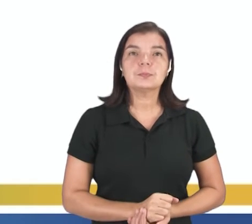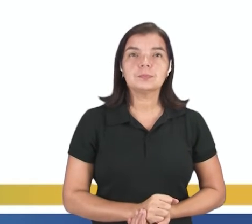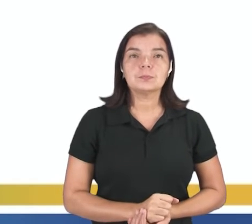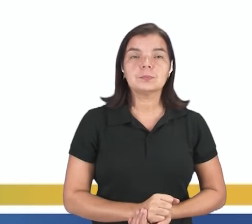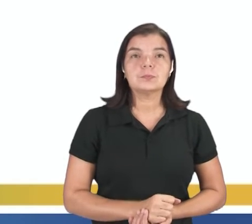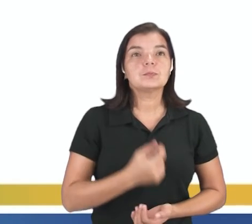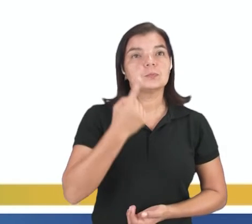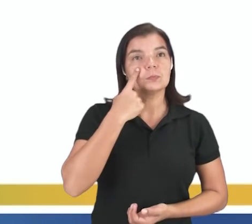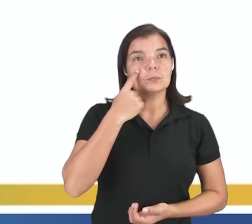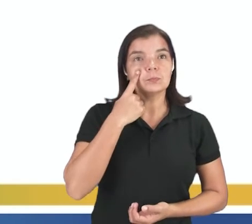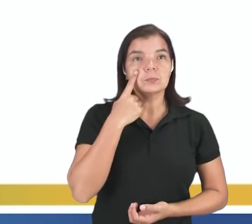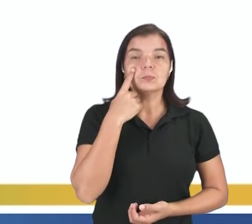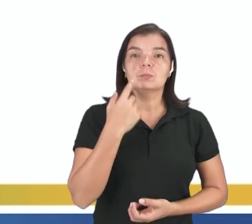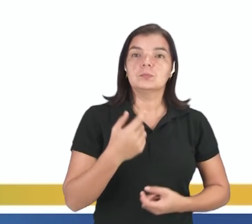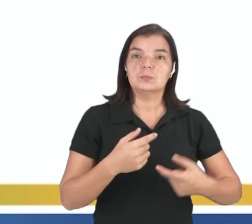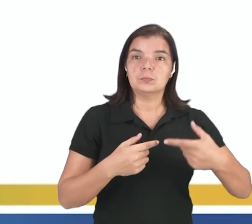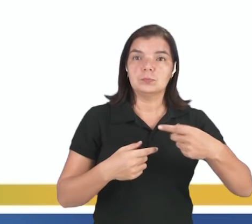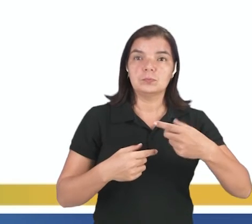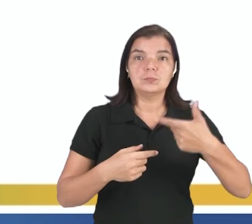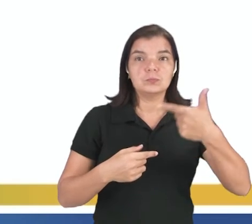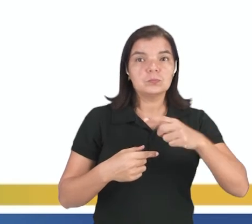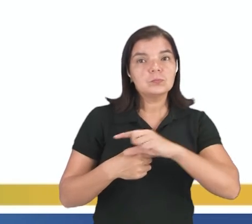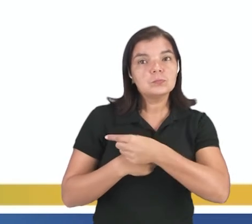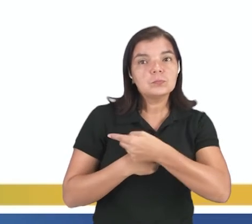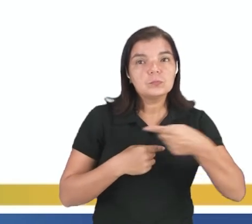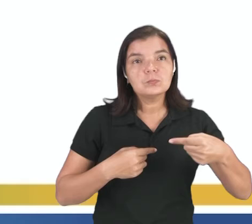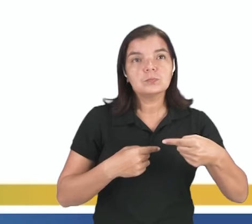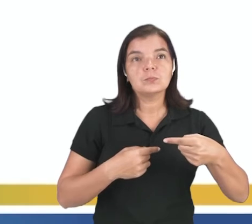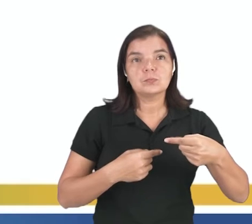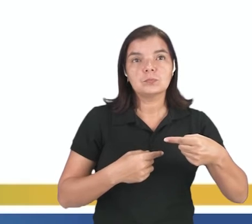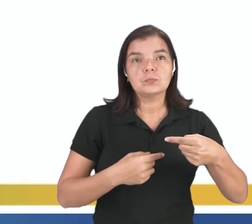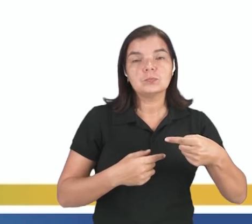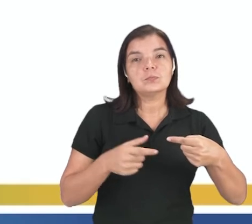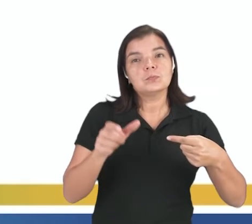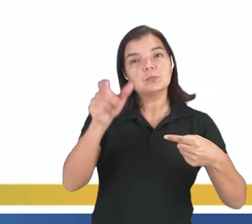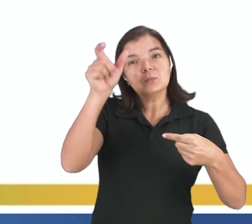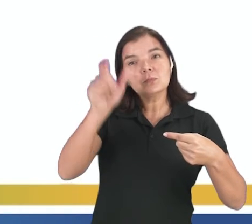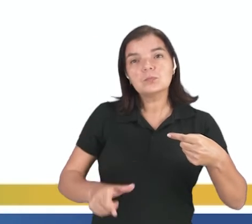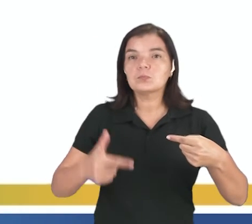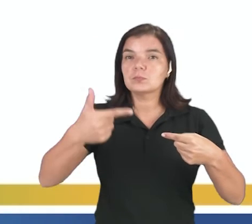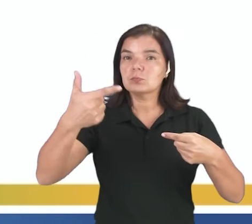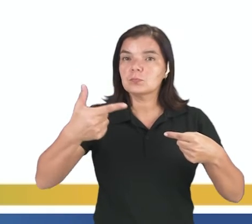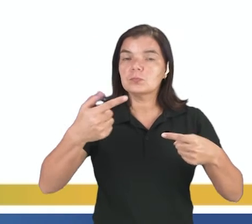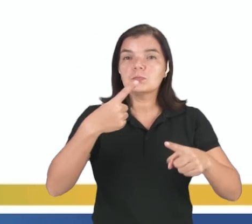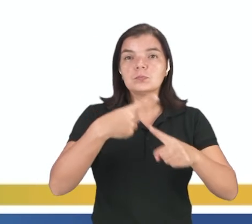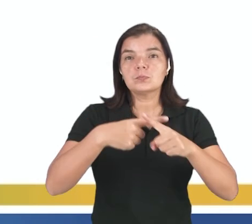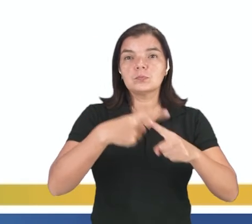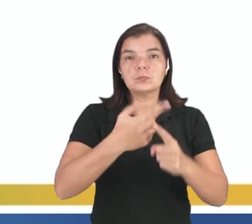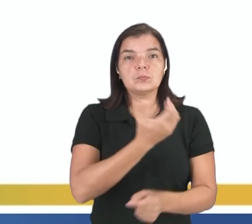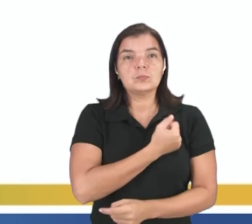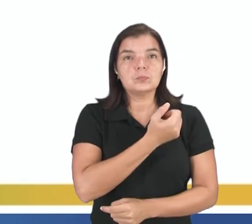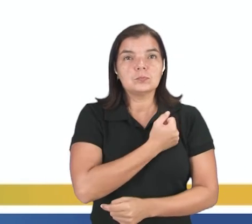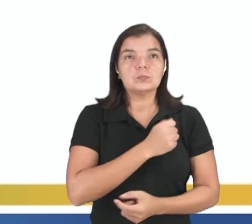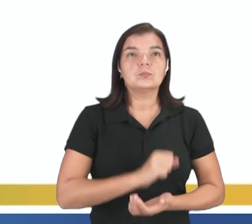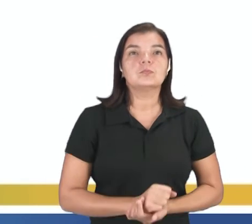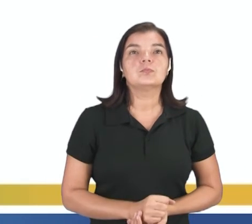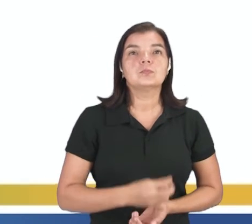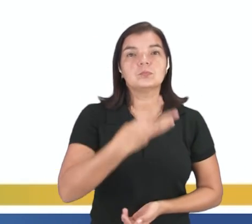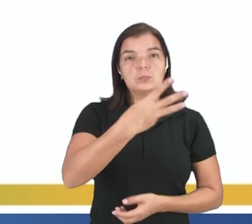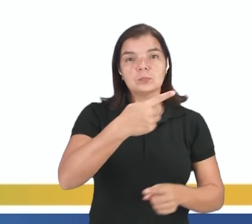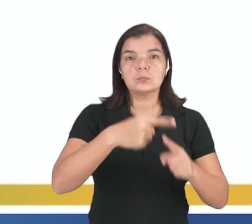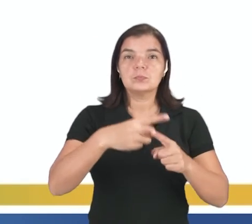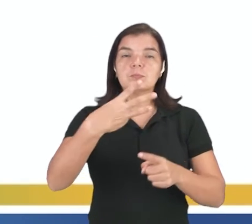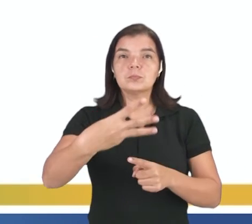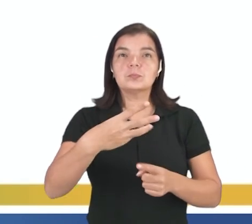que aí nós vamos pegar, ó, segunda linha, segunda coluna novamente, multiplicar os elementos 3 vezes